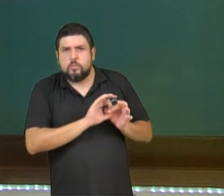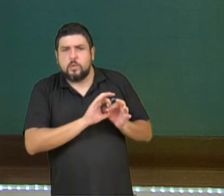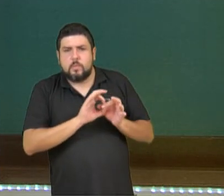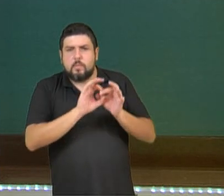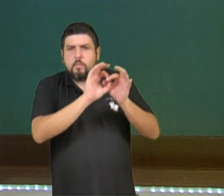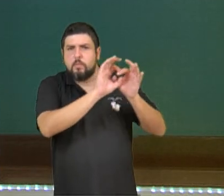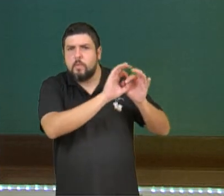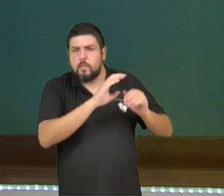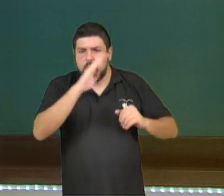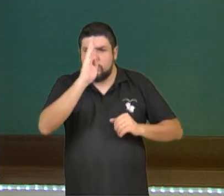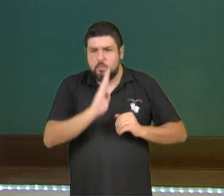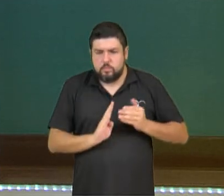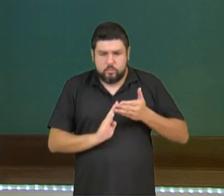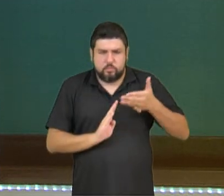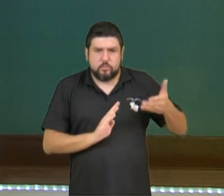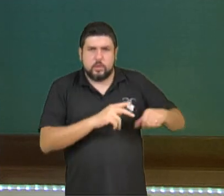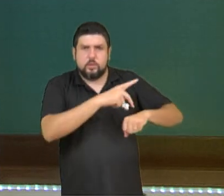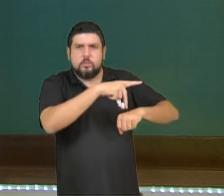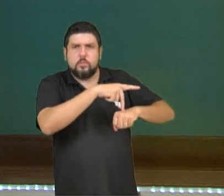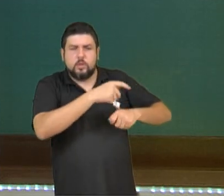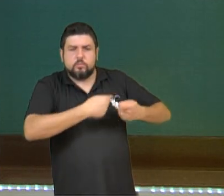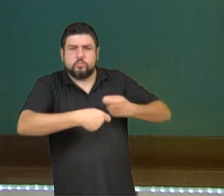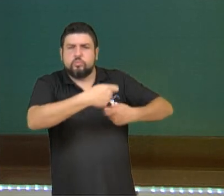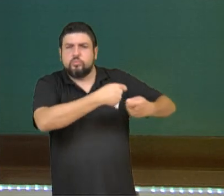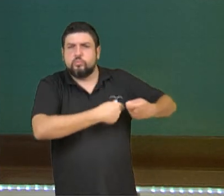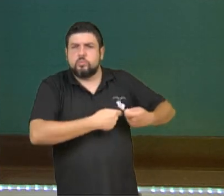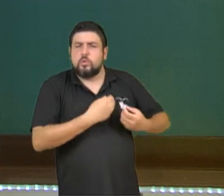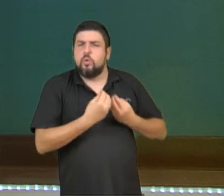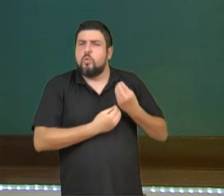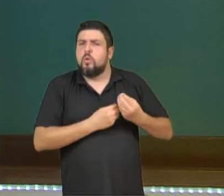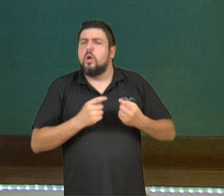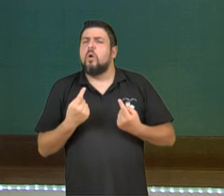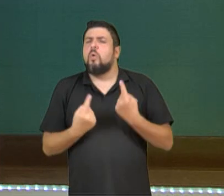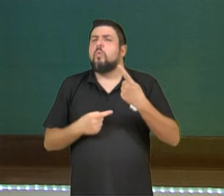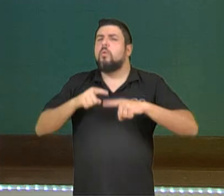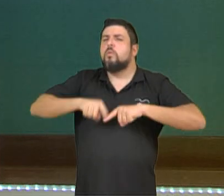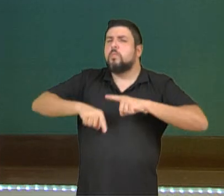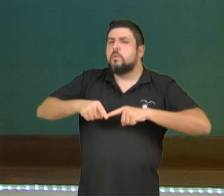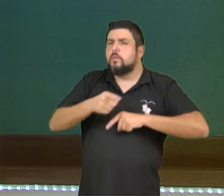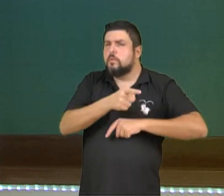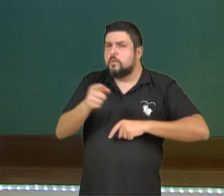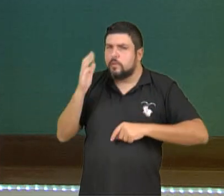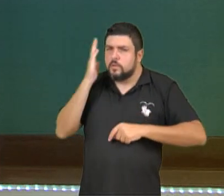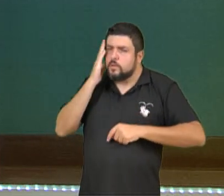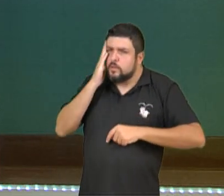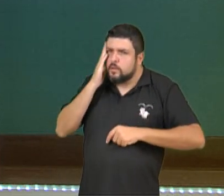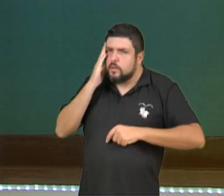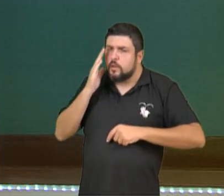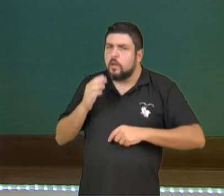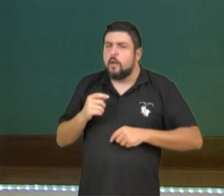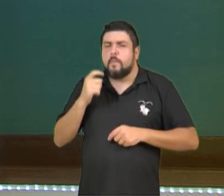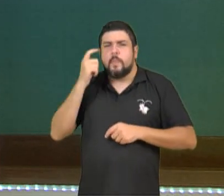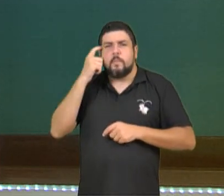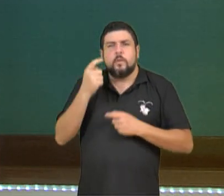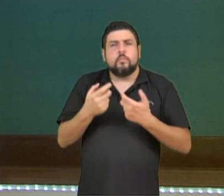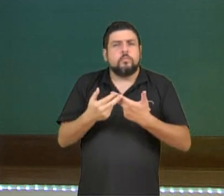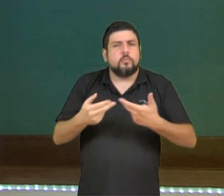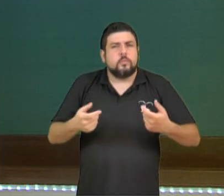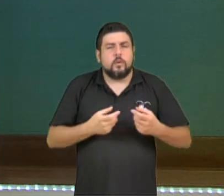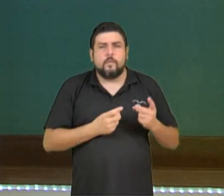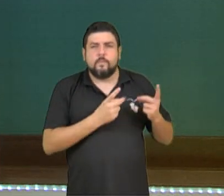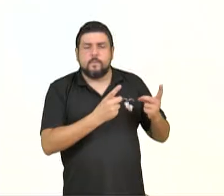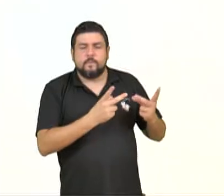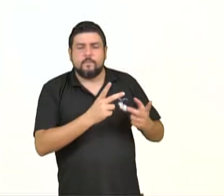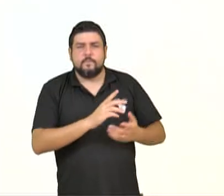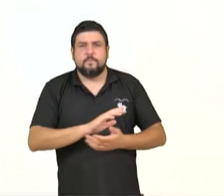da América do Sul? Então pense, qual será o produto? Eu tenho certeza que vocês sabem porque é do nosso dia a dia. Pense em alguma coisa que nós exportamos.